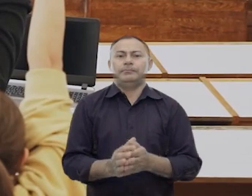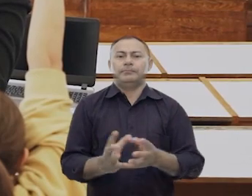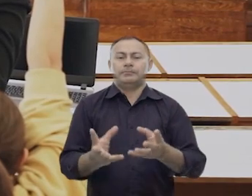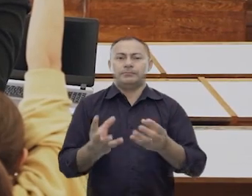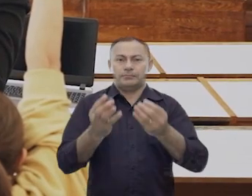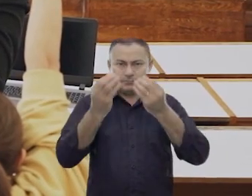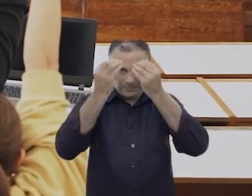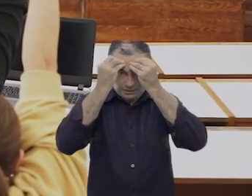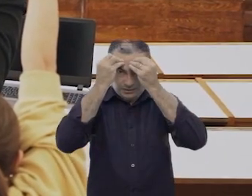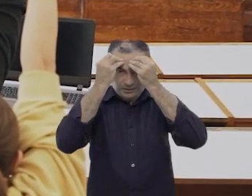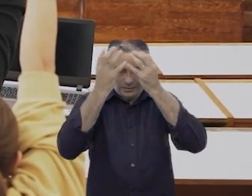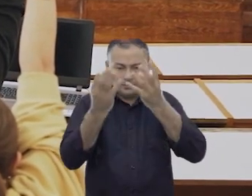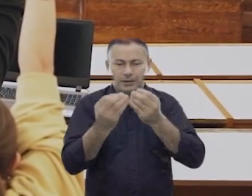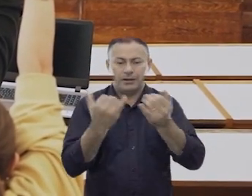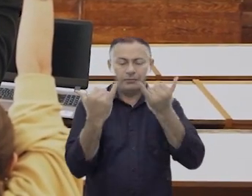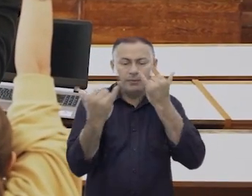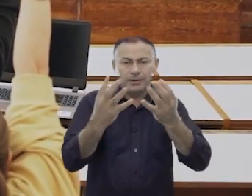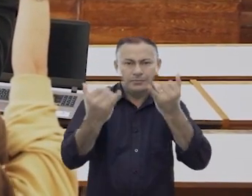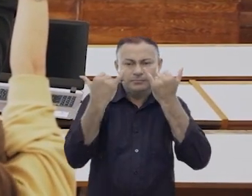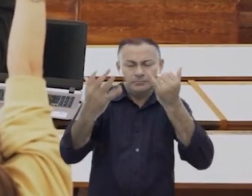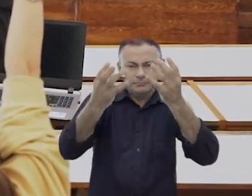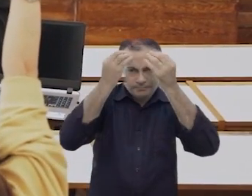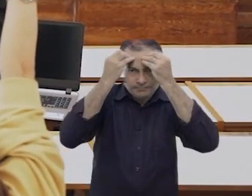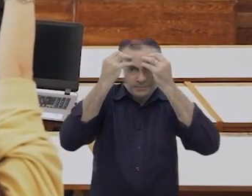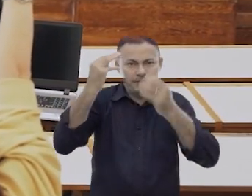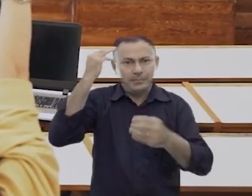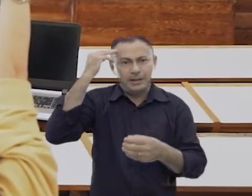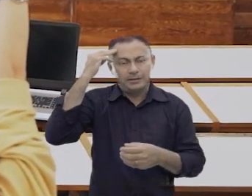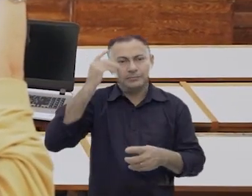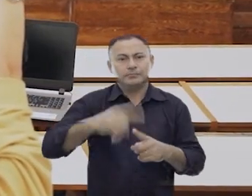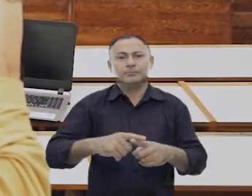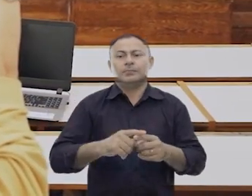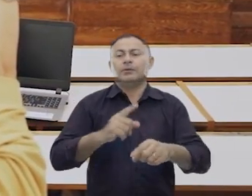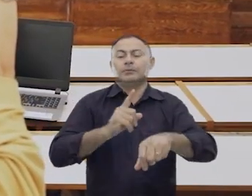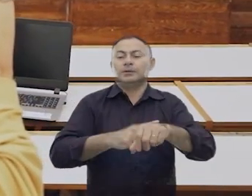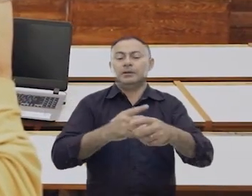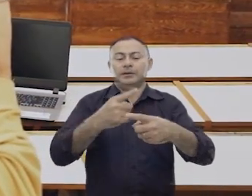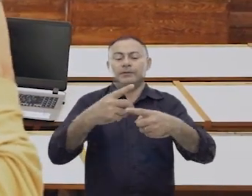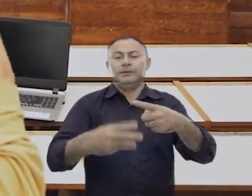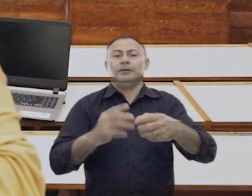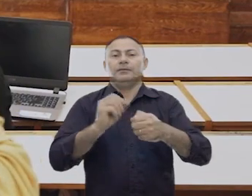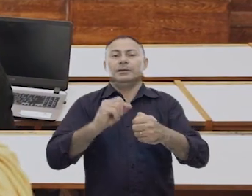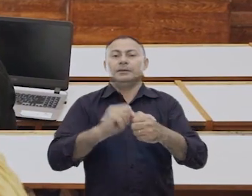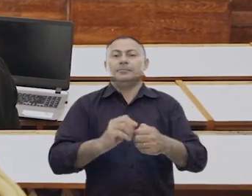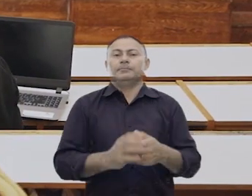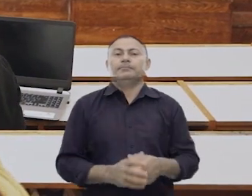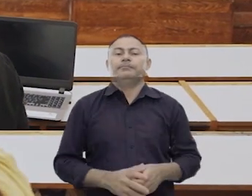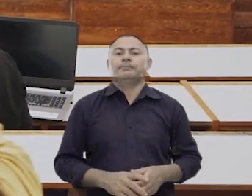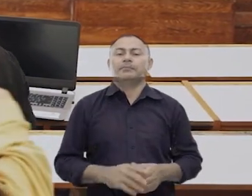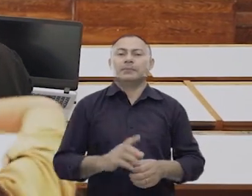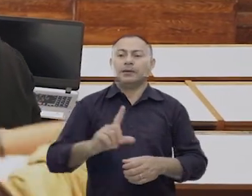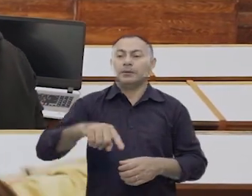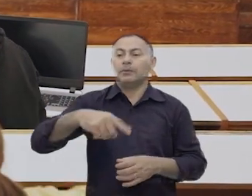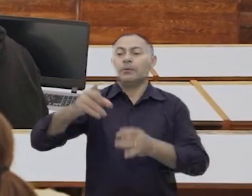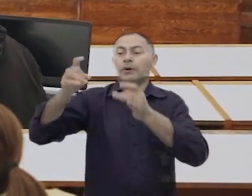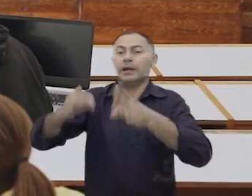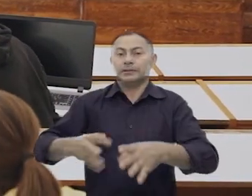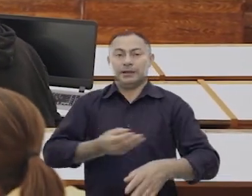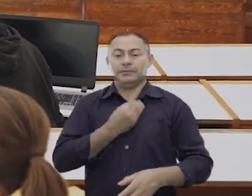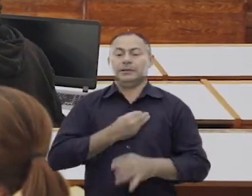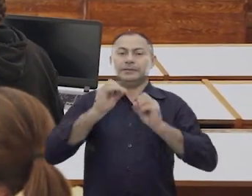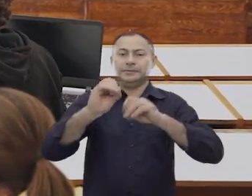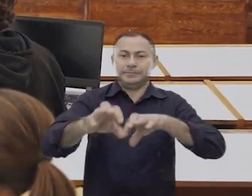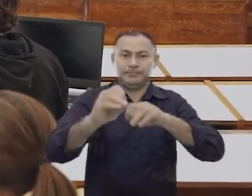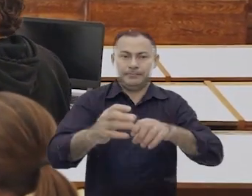preparam-se e acumulam um monte de informações em suas mentes. Passam 1/3 da vida fazendo isso e passam